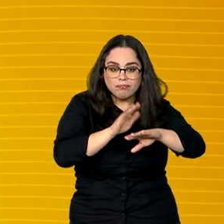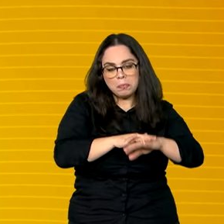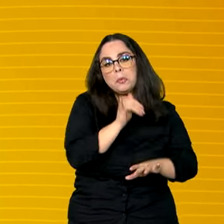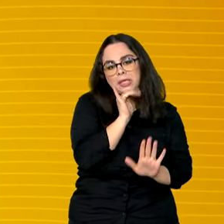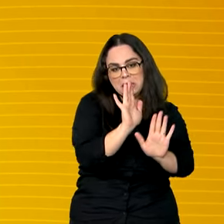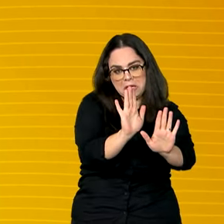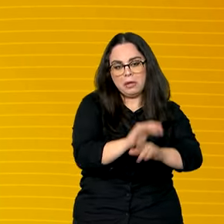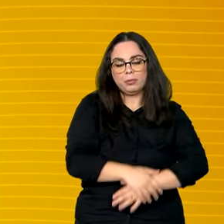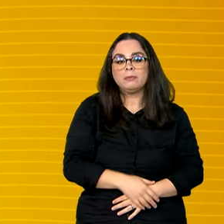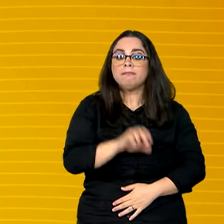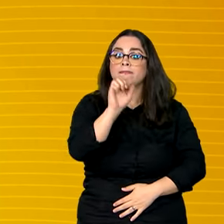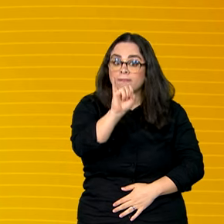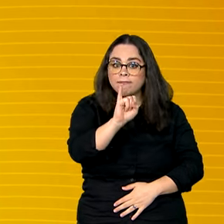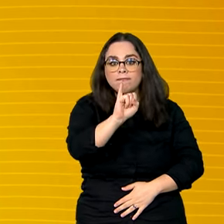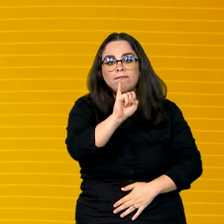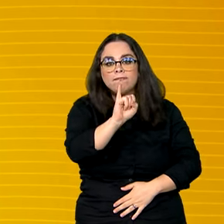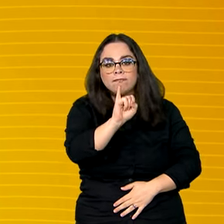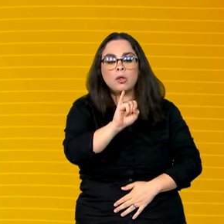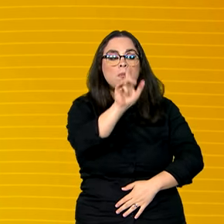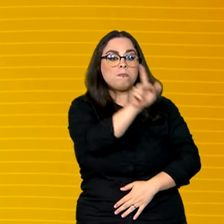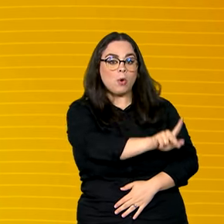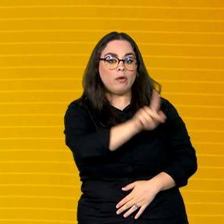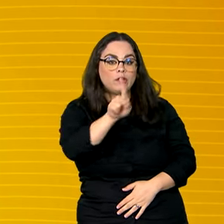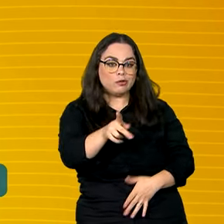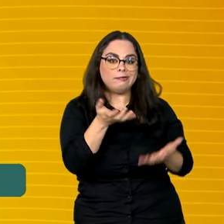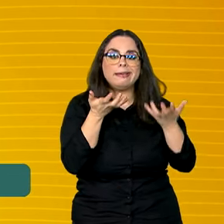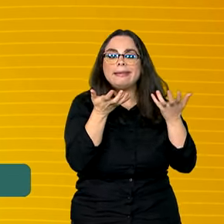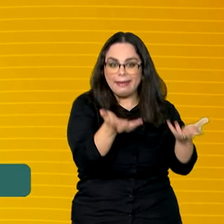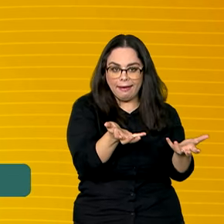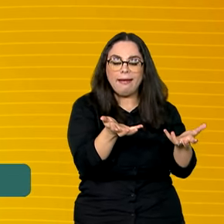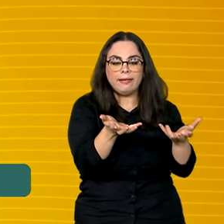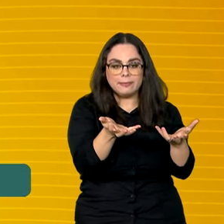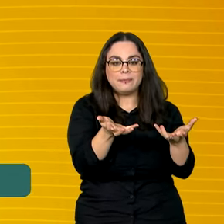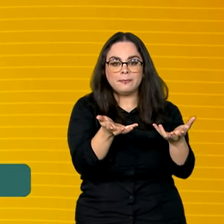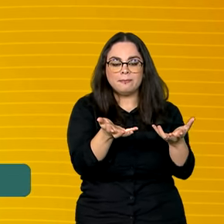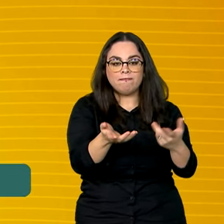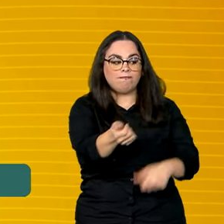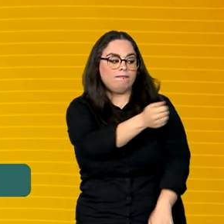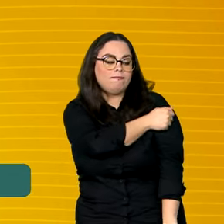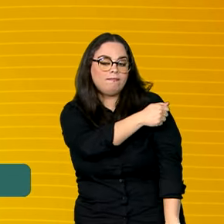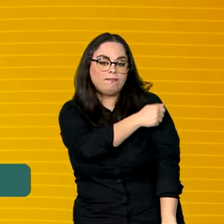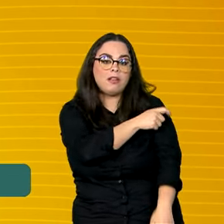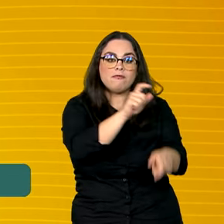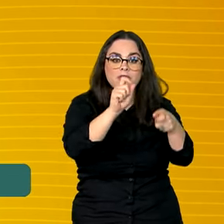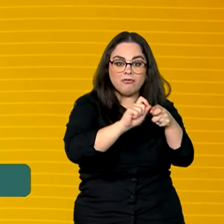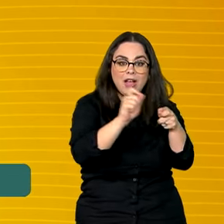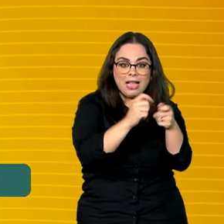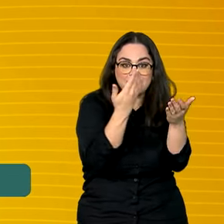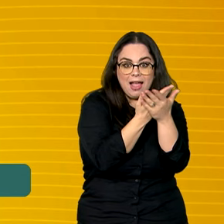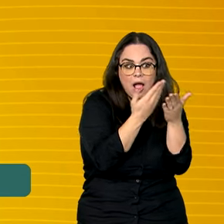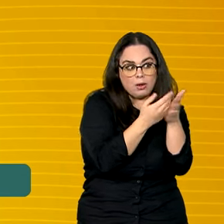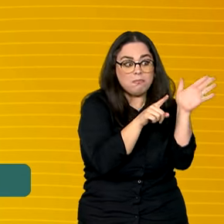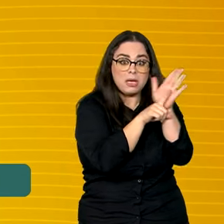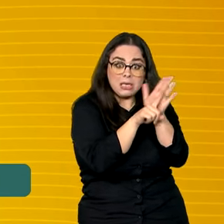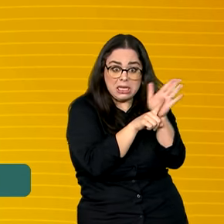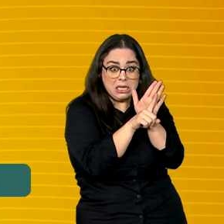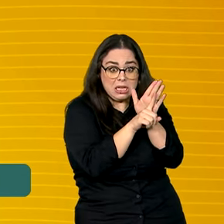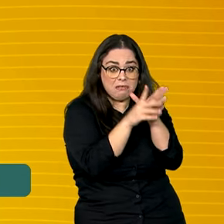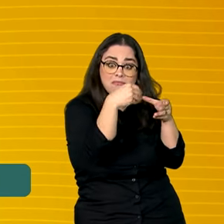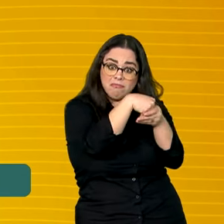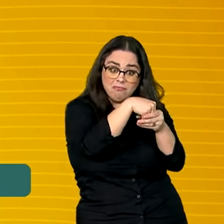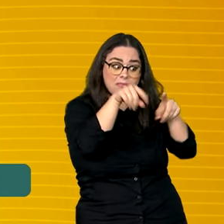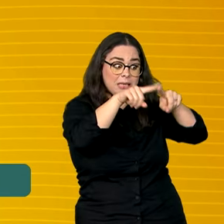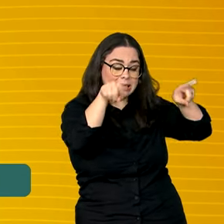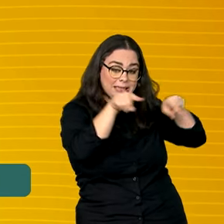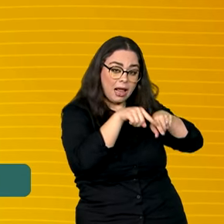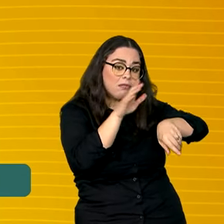Exemplo, se algum professor quiser que os alunos façam alguma pesquisa dentro de